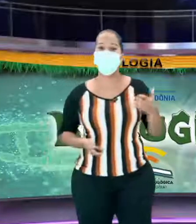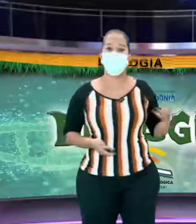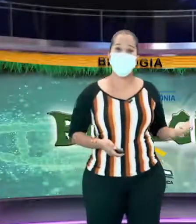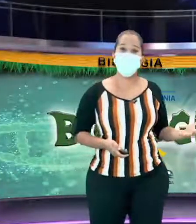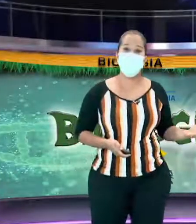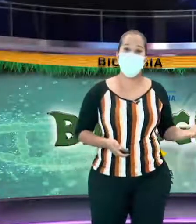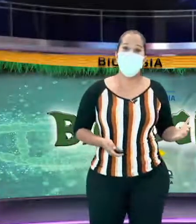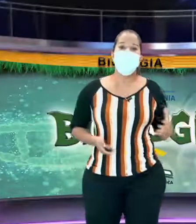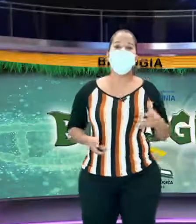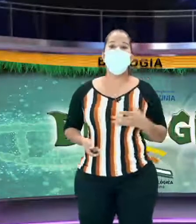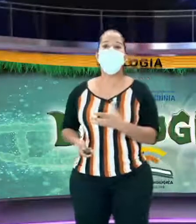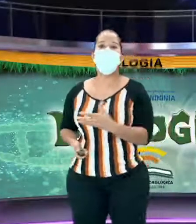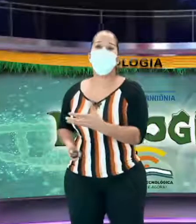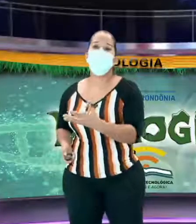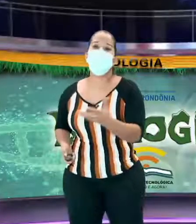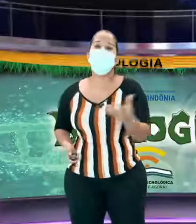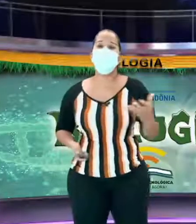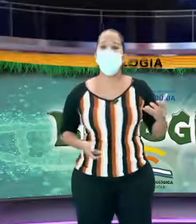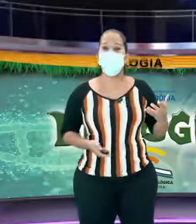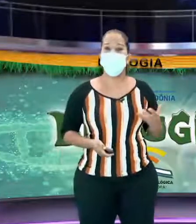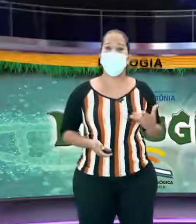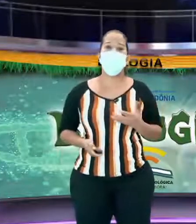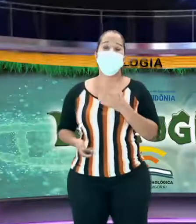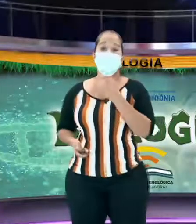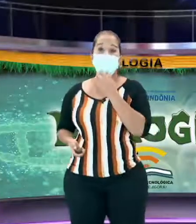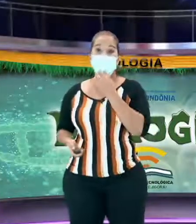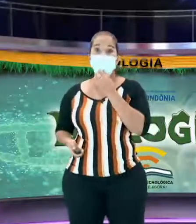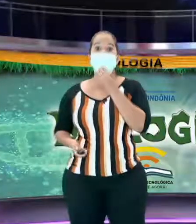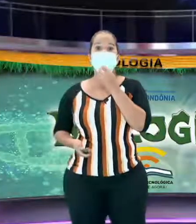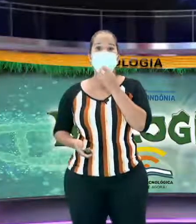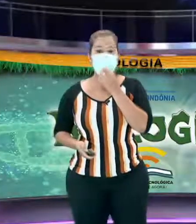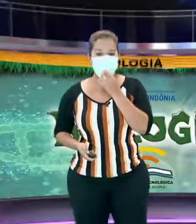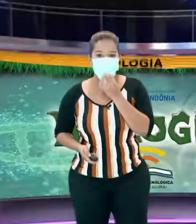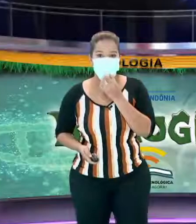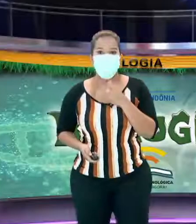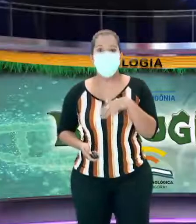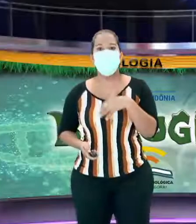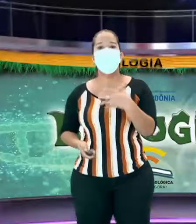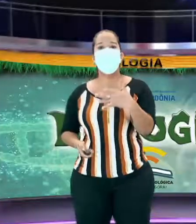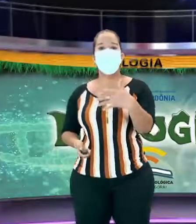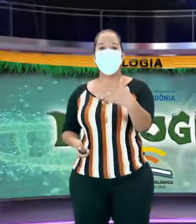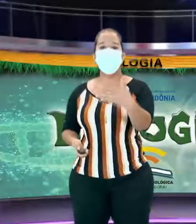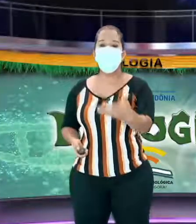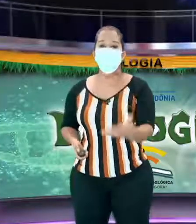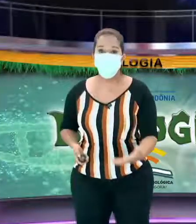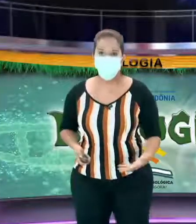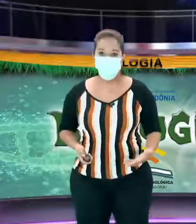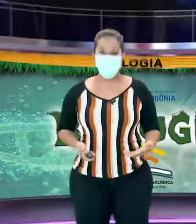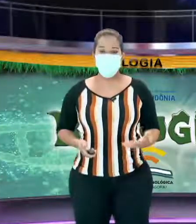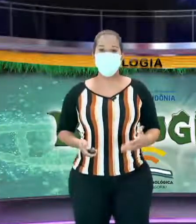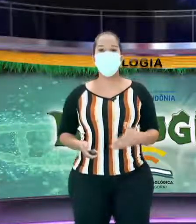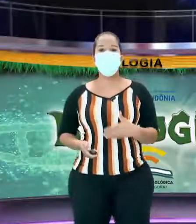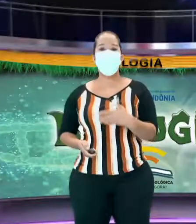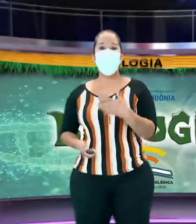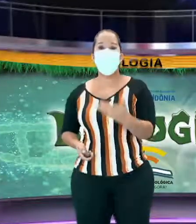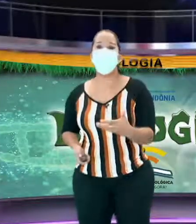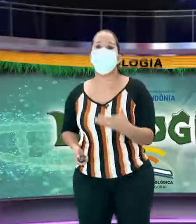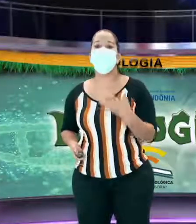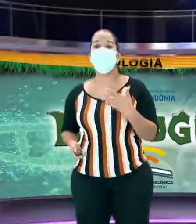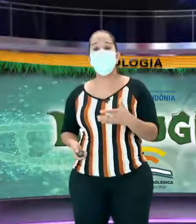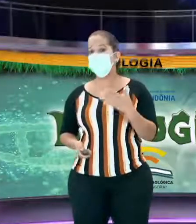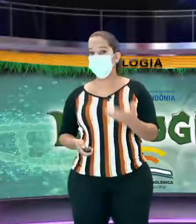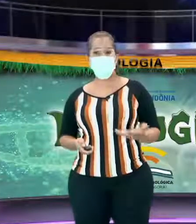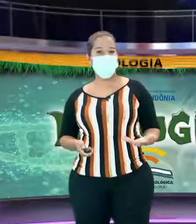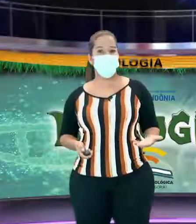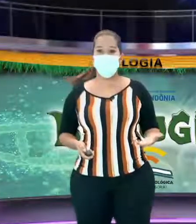aquilo que não é vivo, faz com que todo esse sistema funcione adequadamente, dando suporte